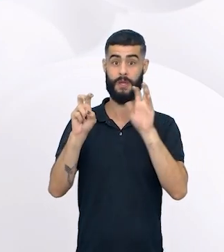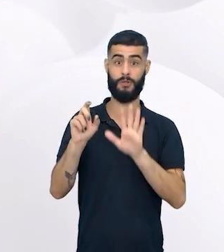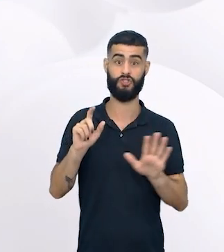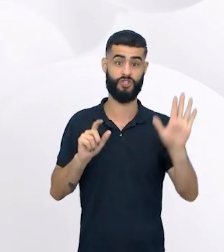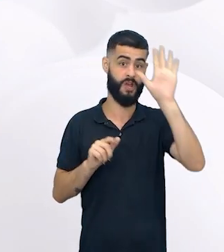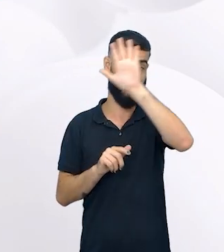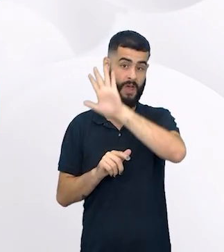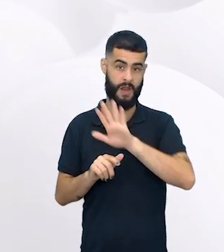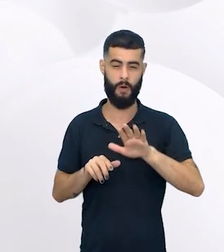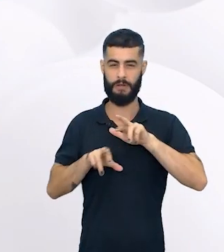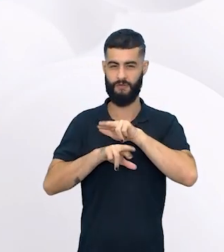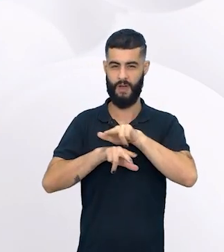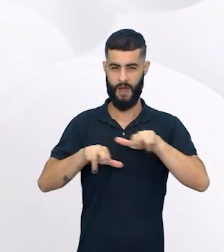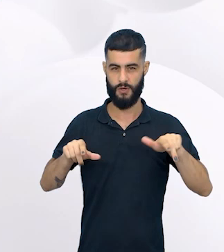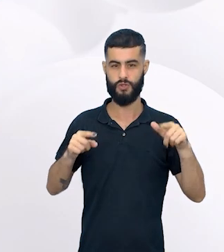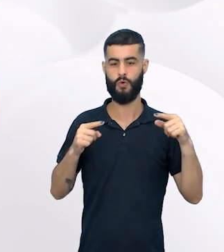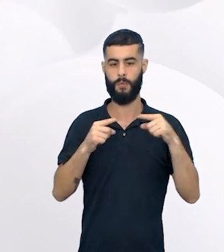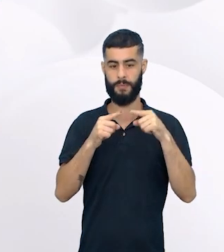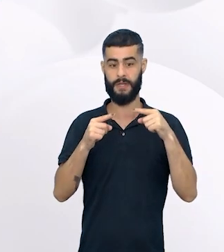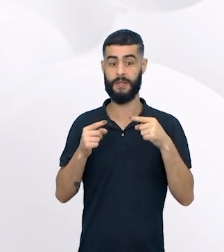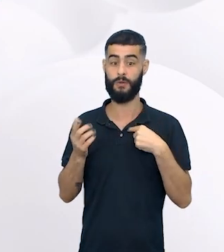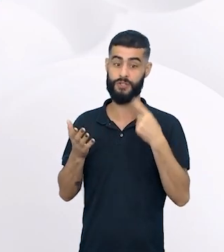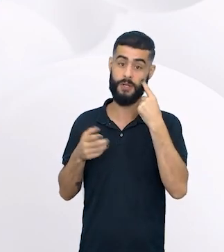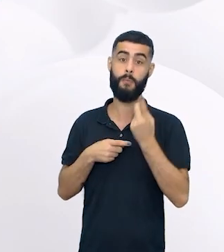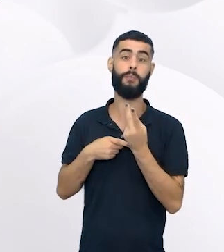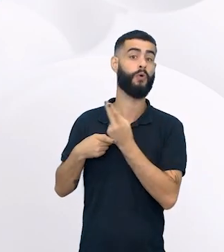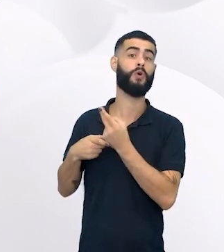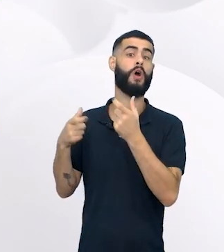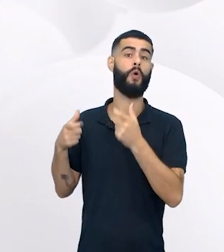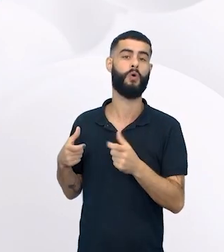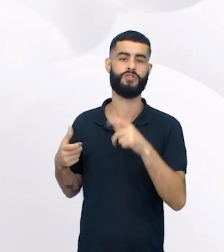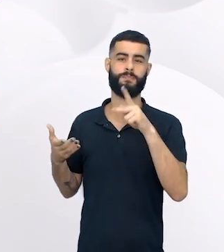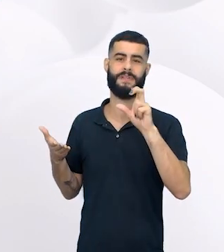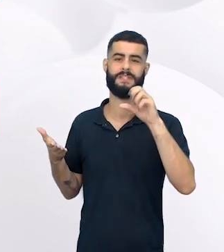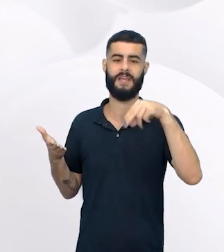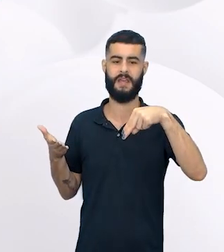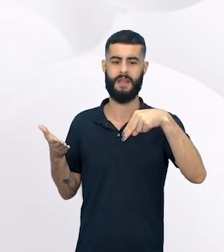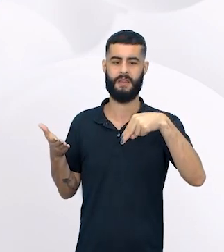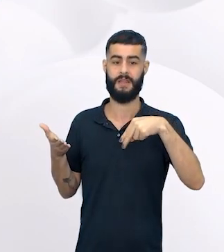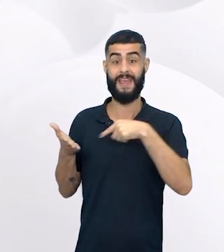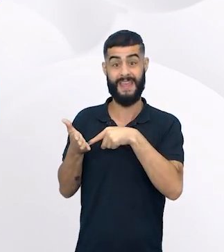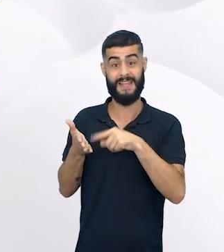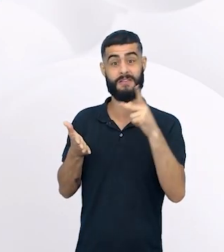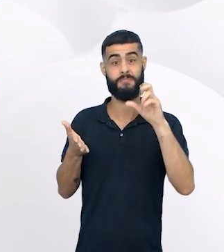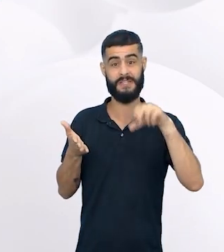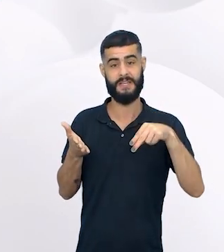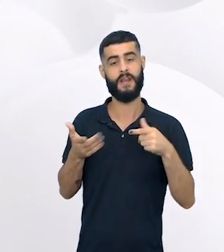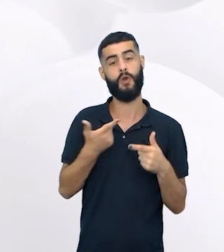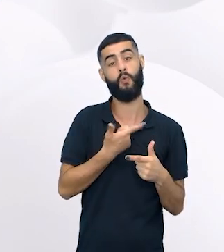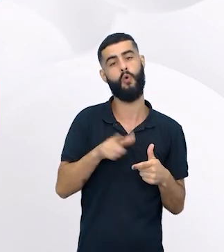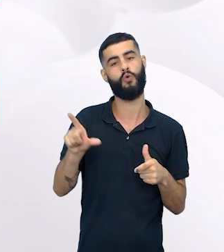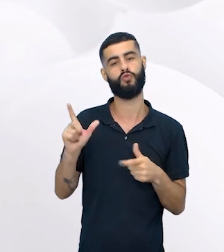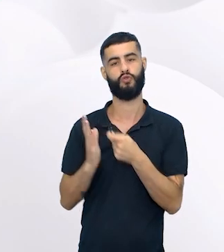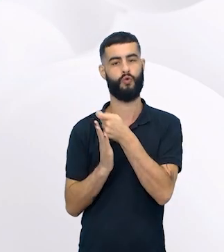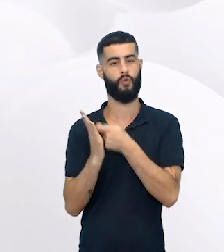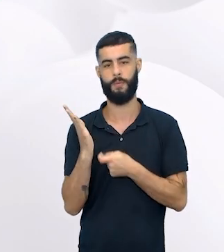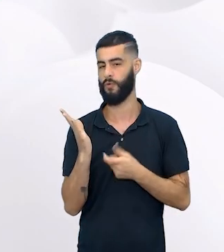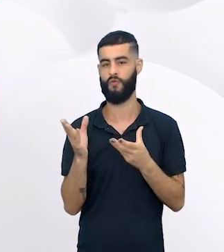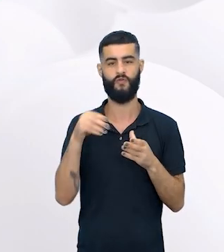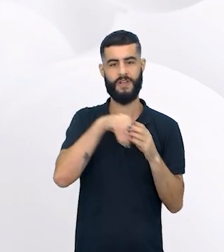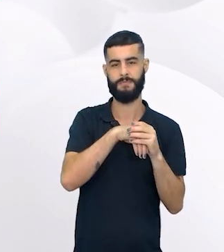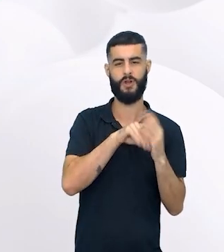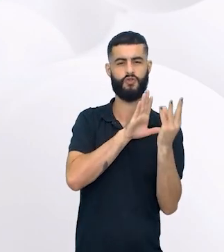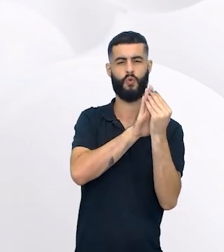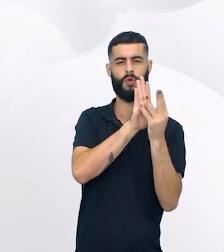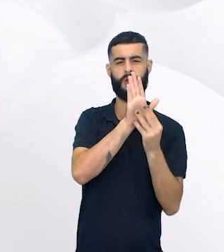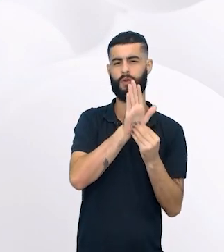você buscava então no PCN essa orientação, tanto é que era um documento à parte. Normalmente ele não estava inserido no currículo. O currículo